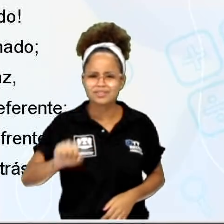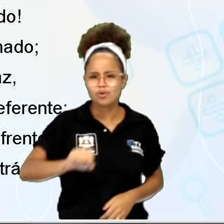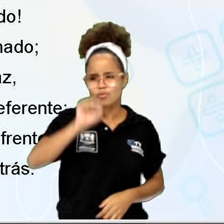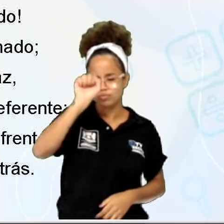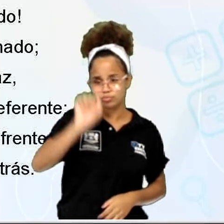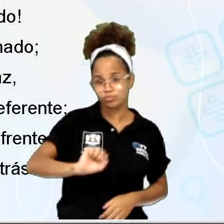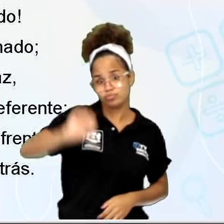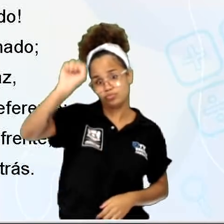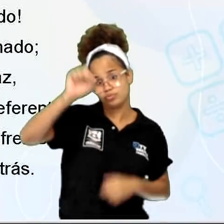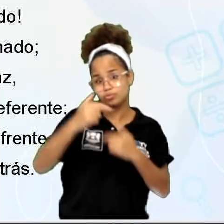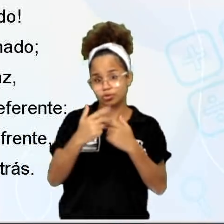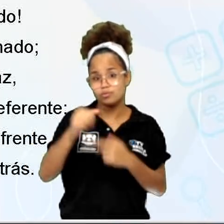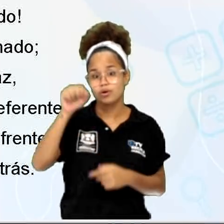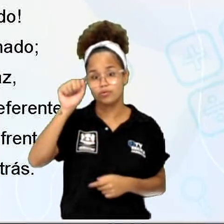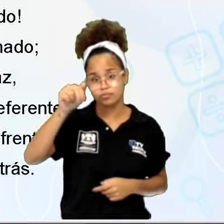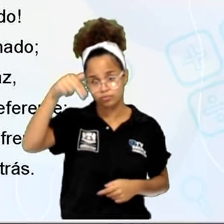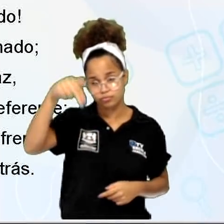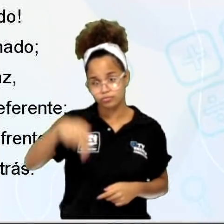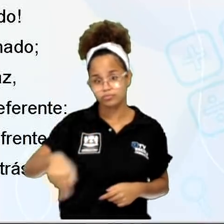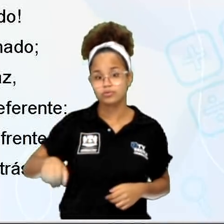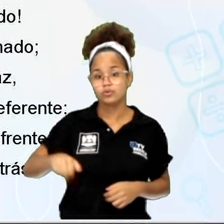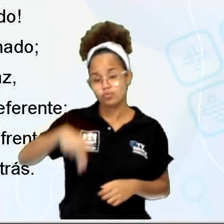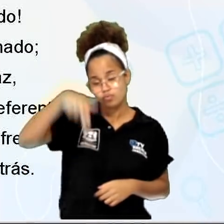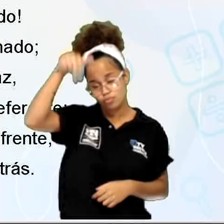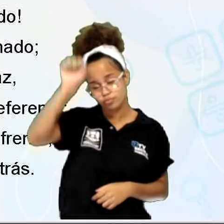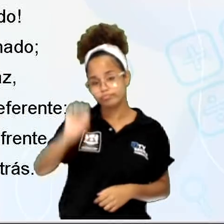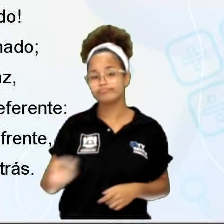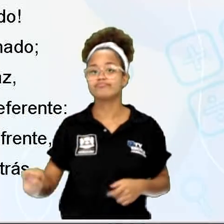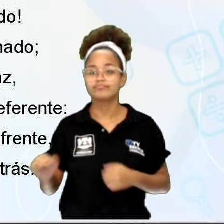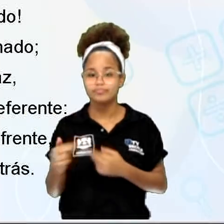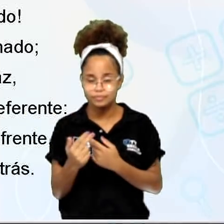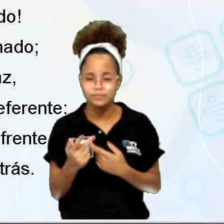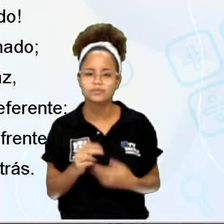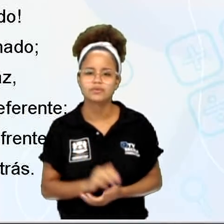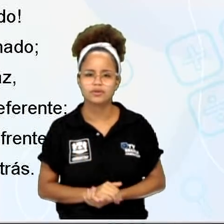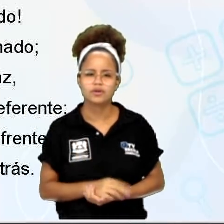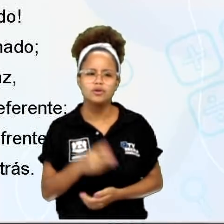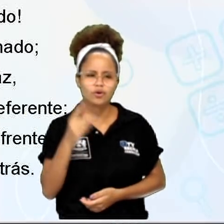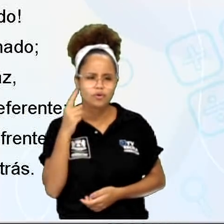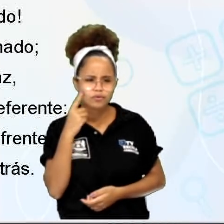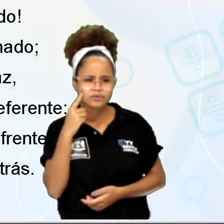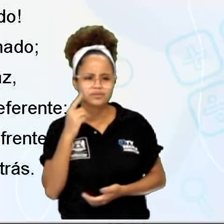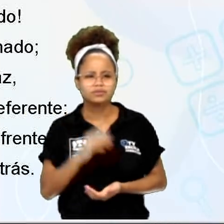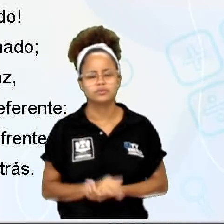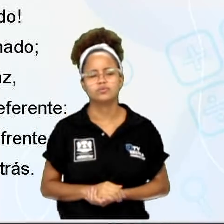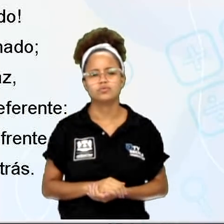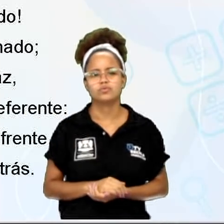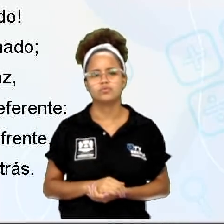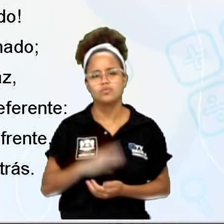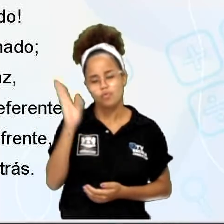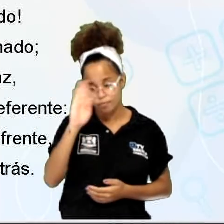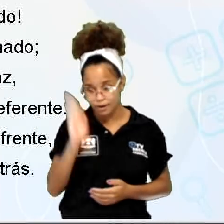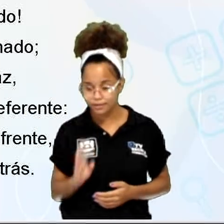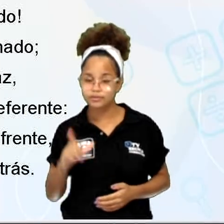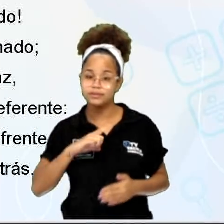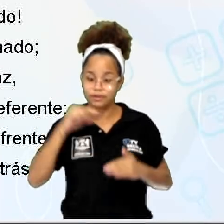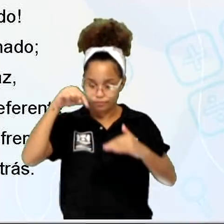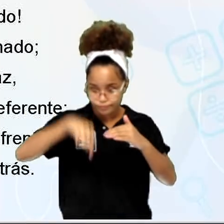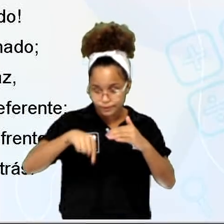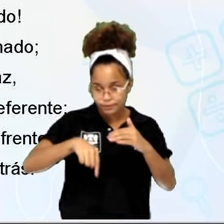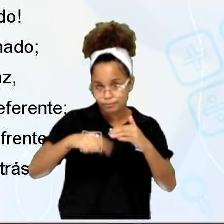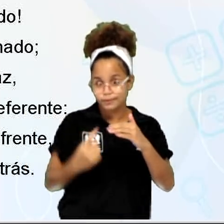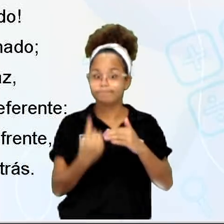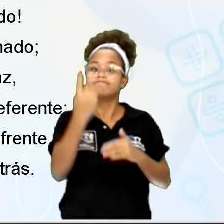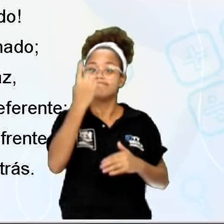norte. Tudo que procuro acho, eu pude ver nesta crita, que tem o Brasil de baixo e tem o Brasil